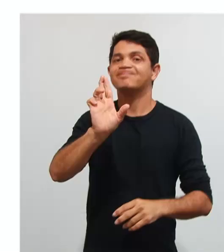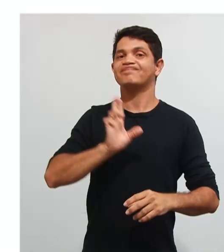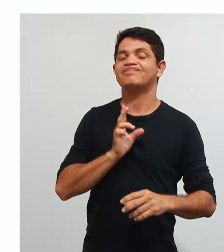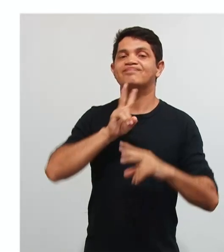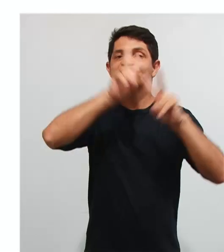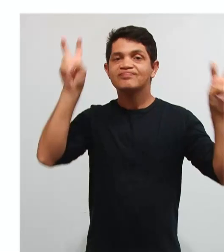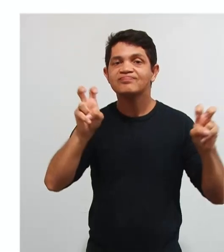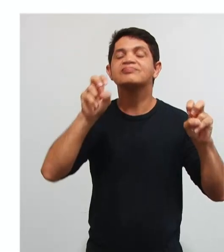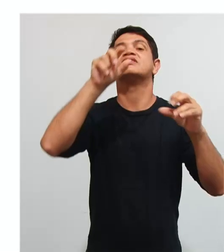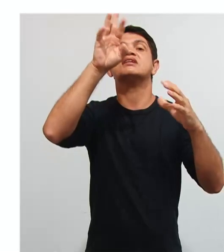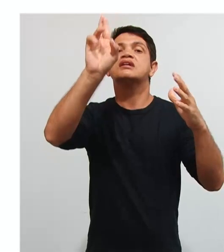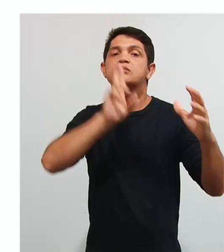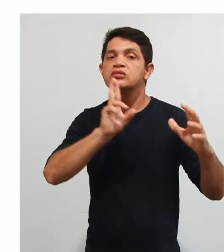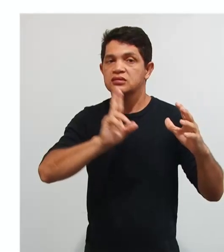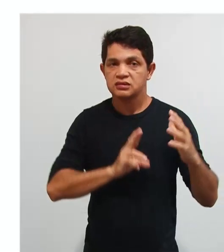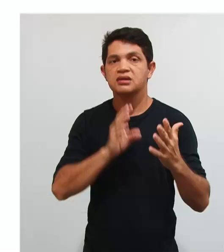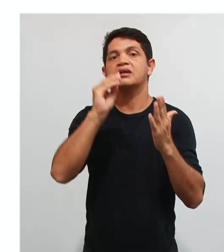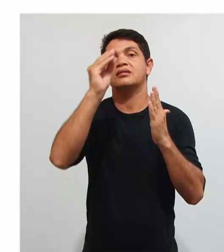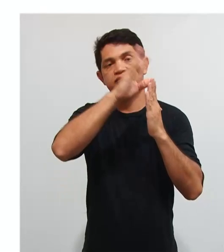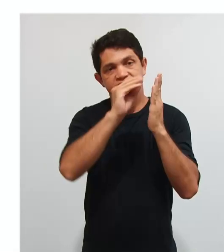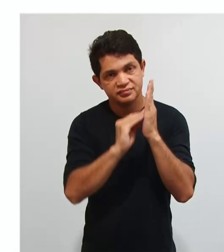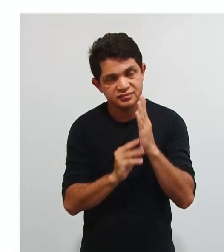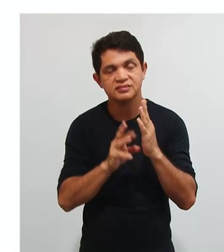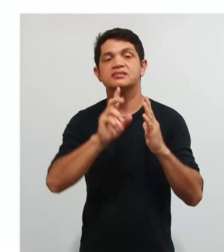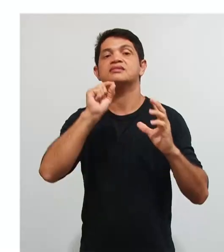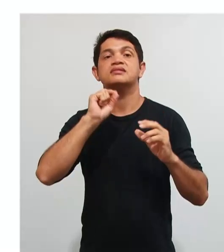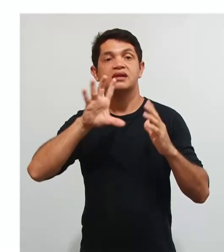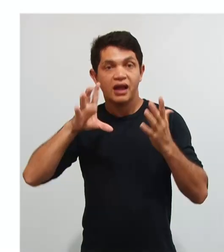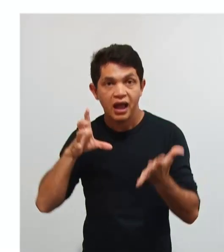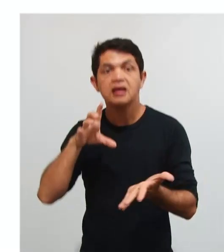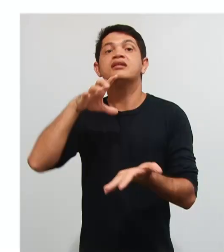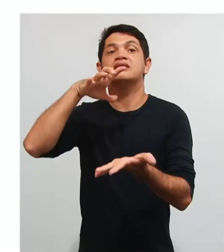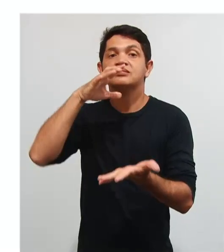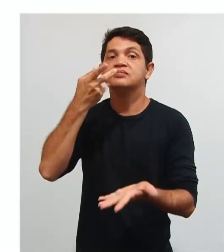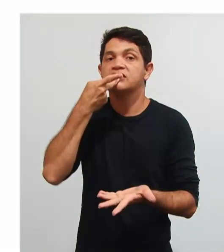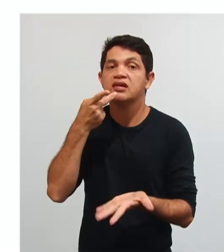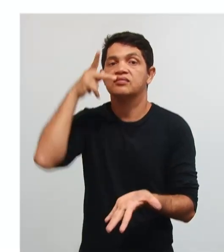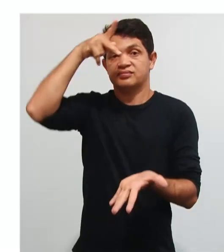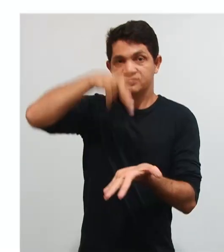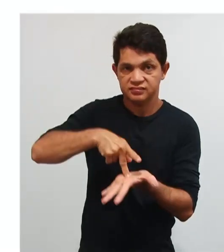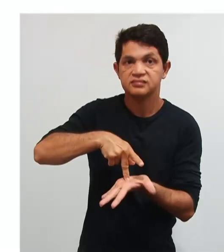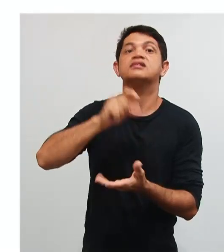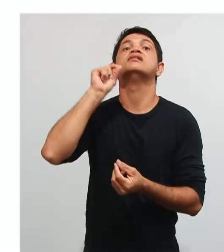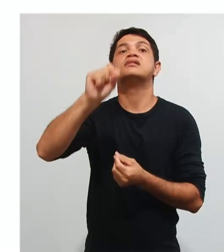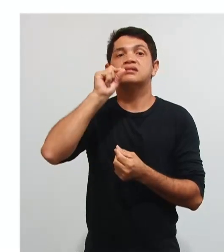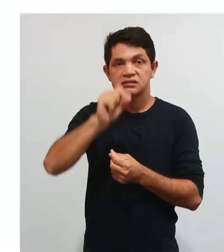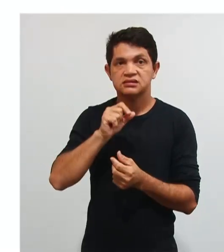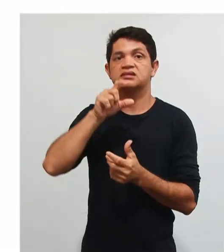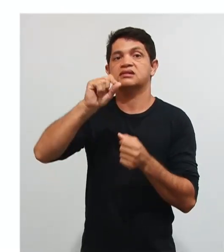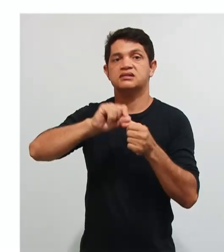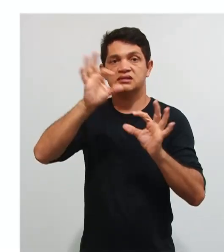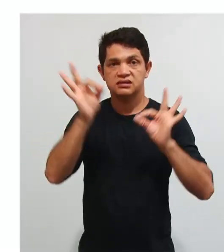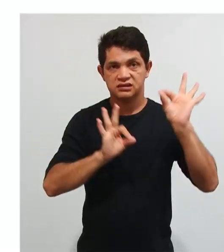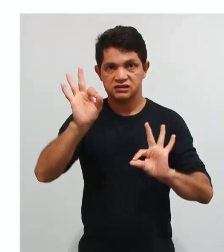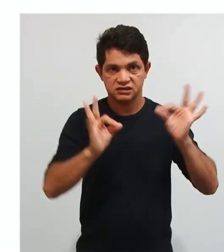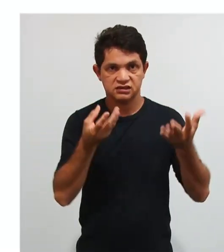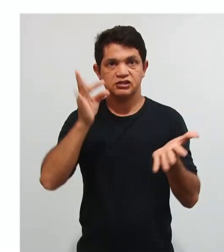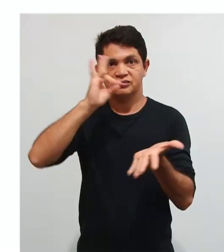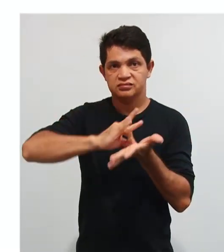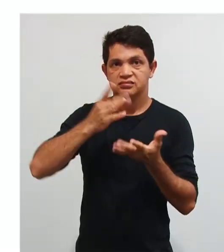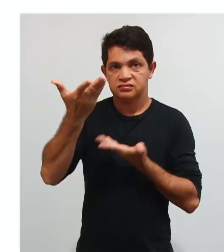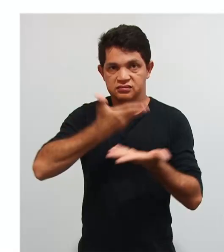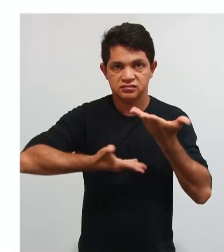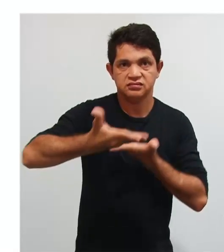questão, é necessário assumir que as organizações fazem parte de uma